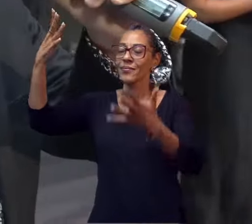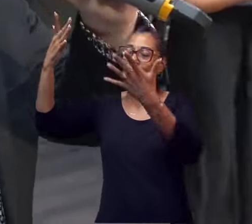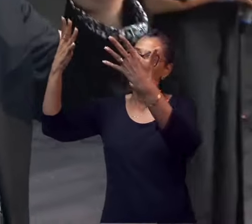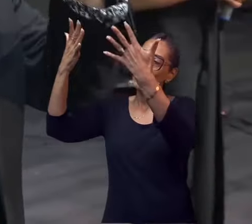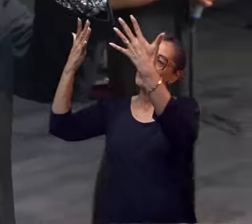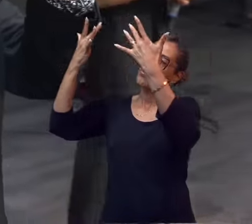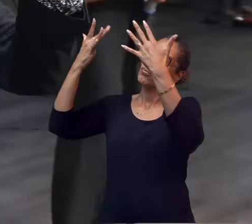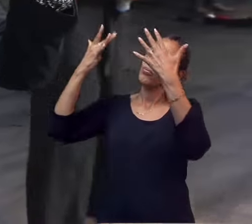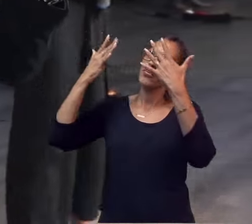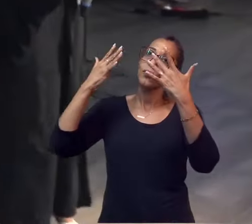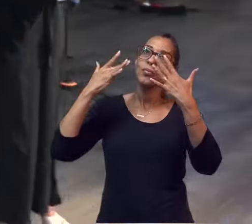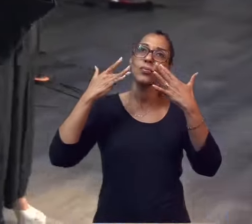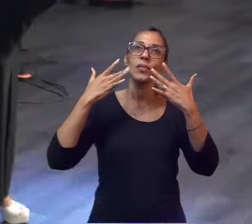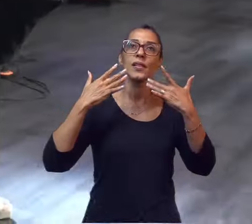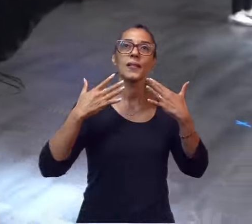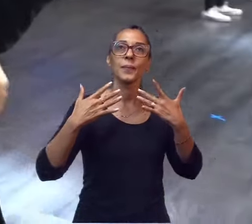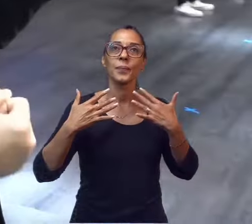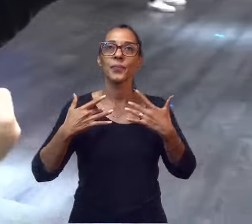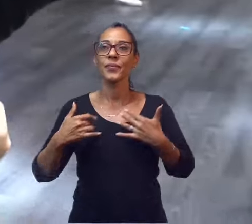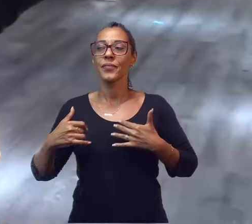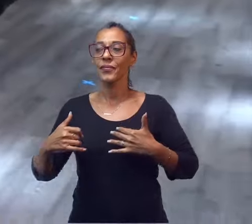encontrei em